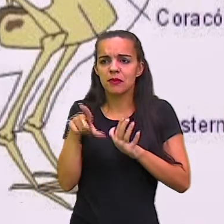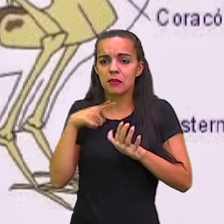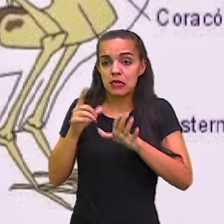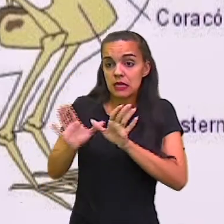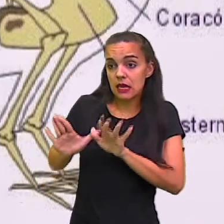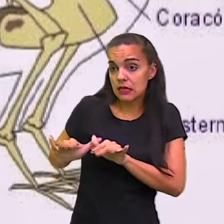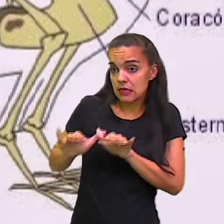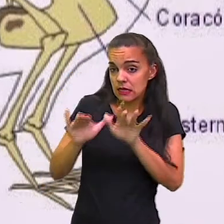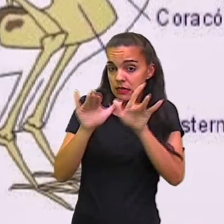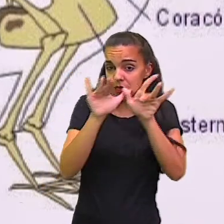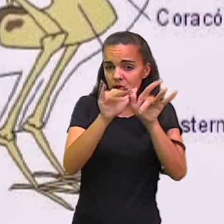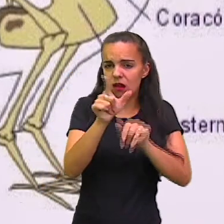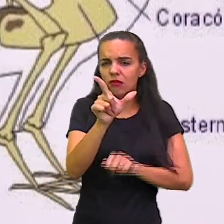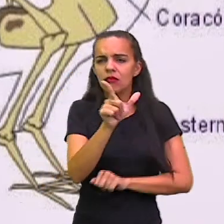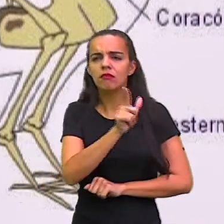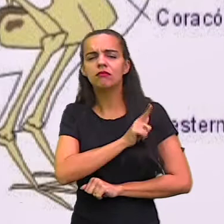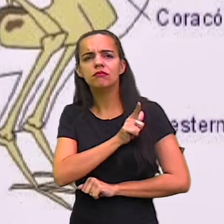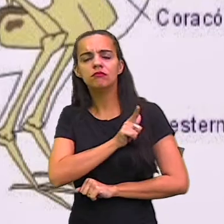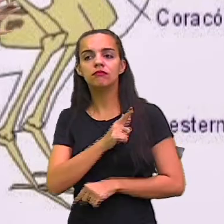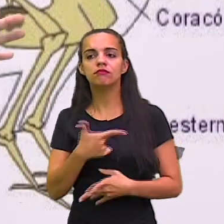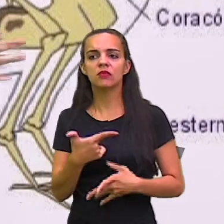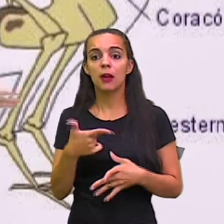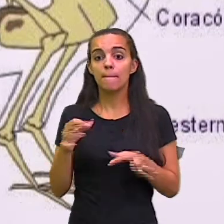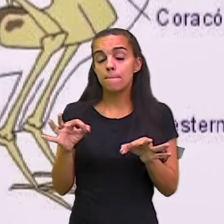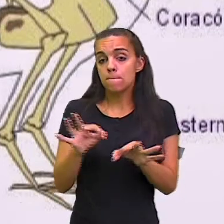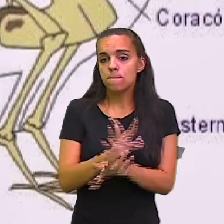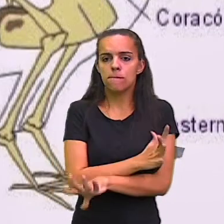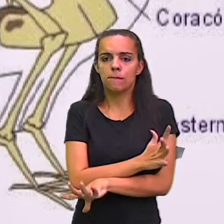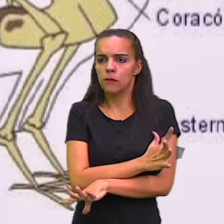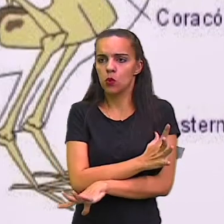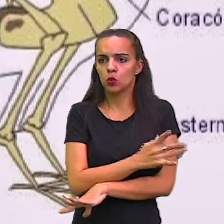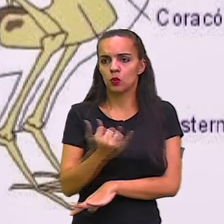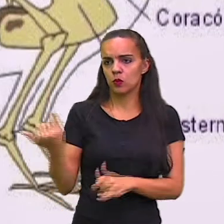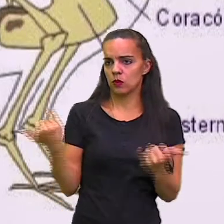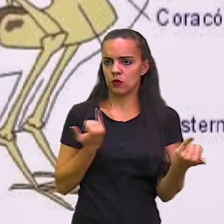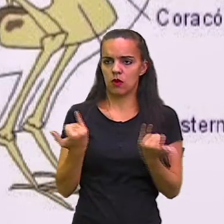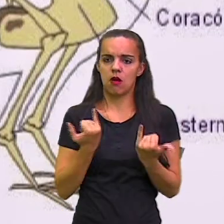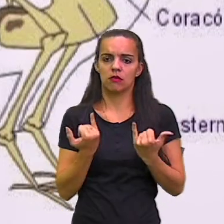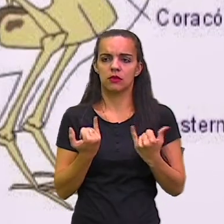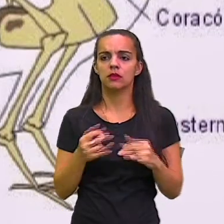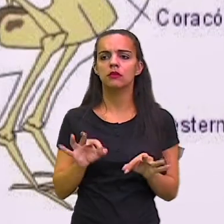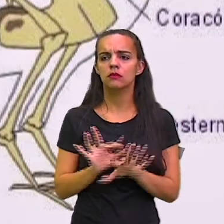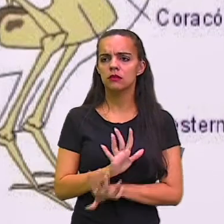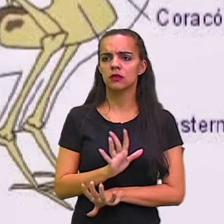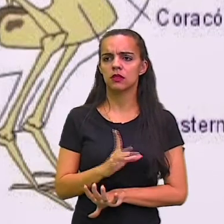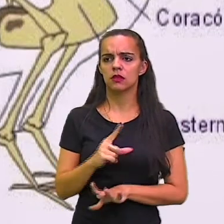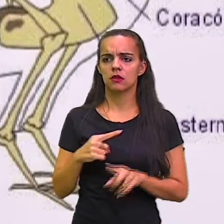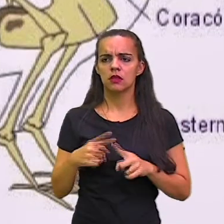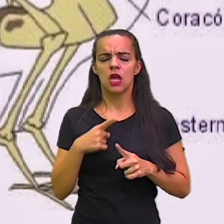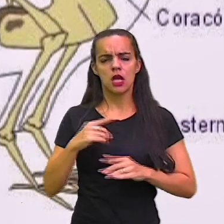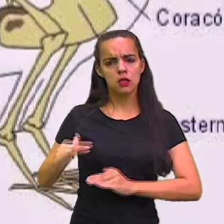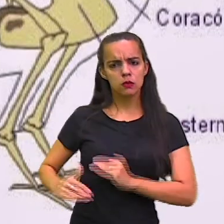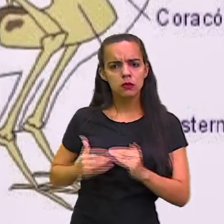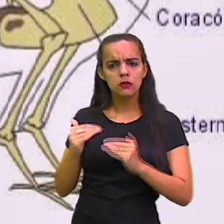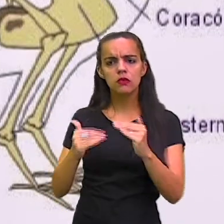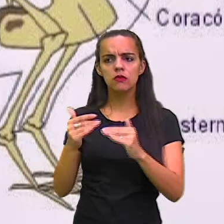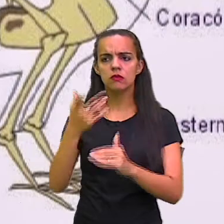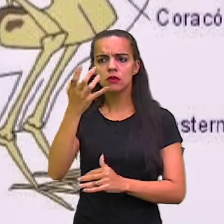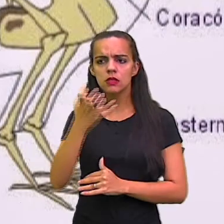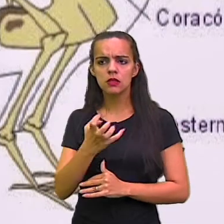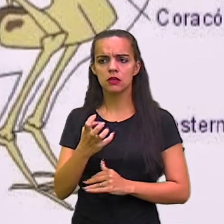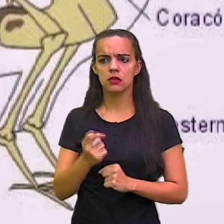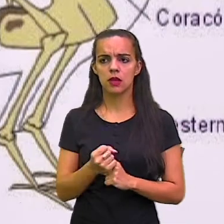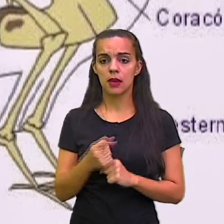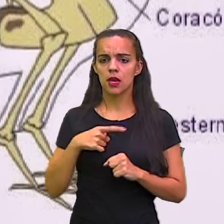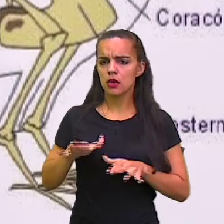é extremamente acurada dos olhos São relativamente grandes e bem desenvolvido e